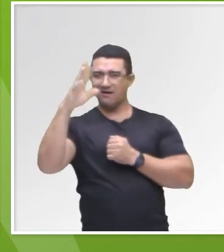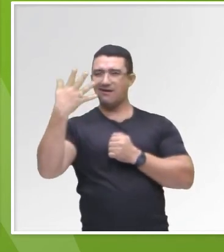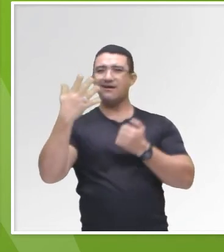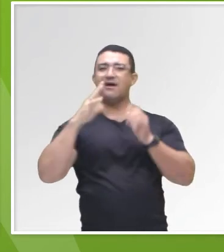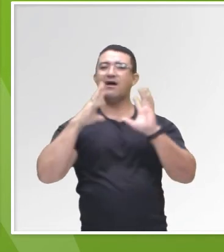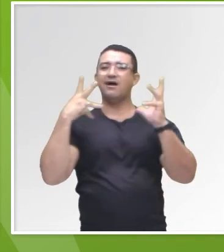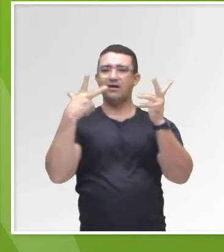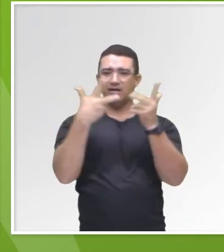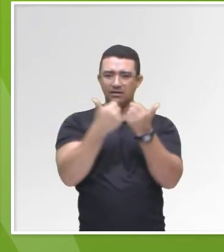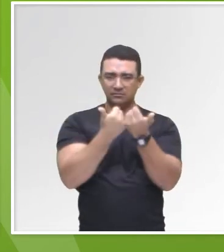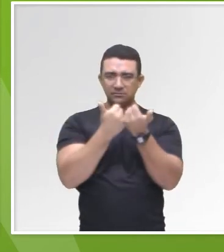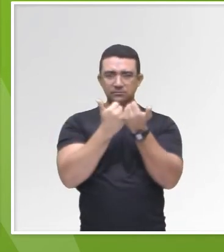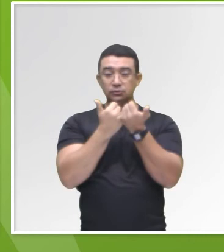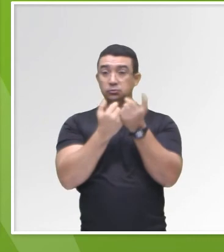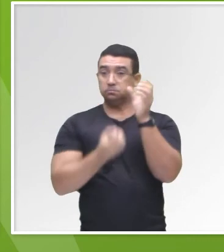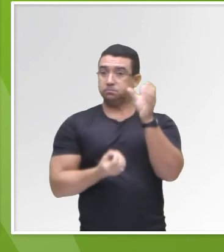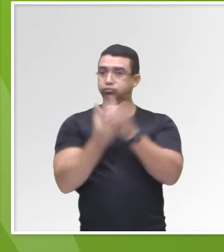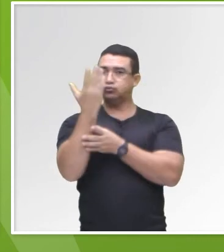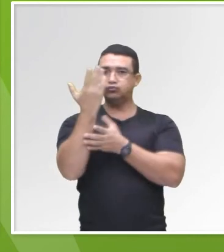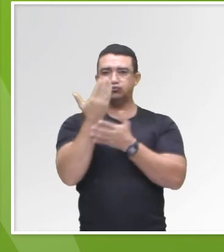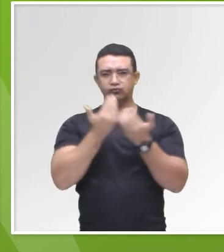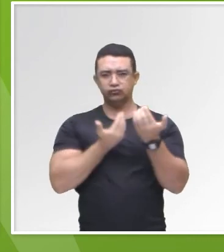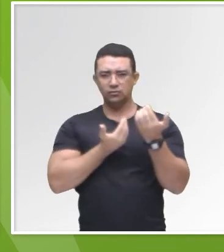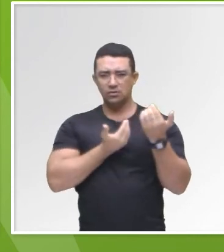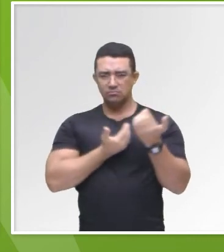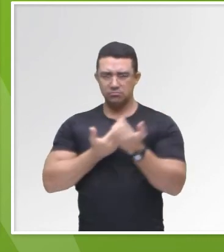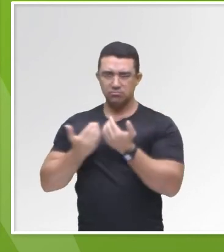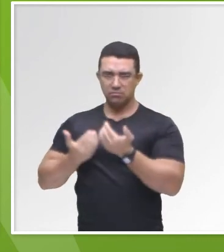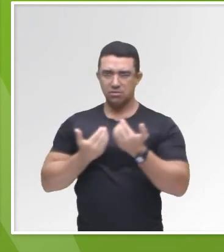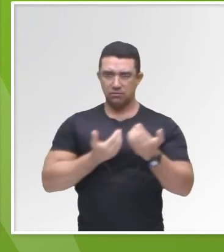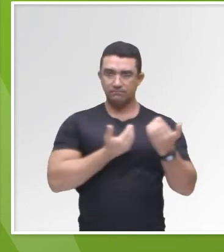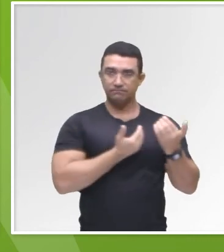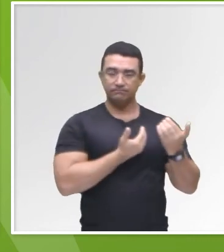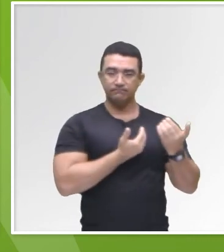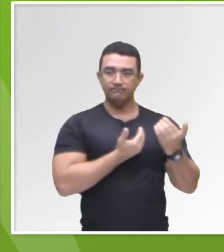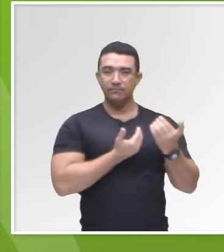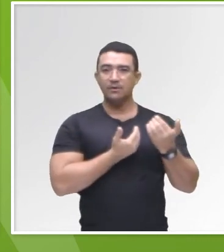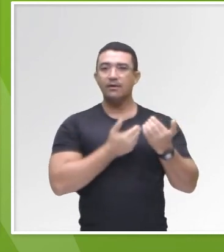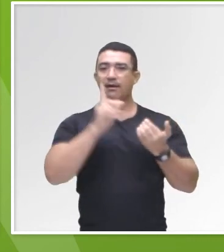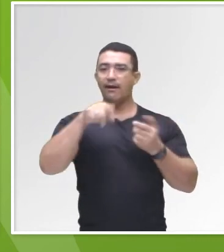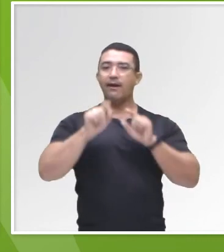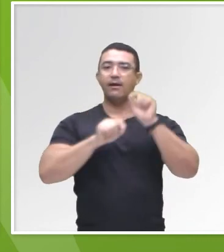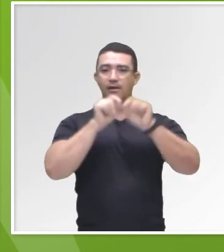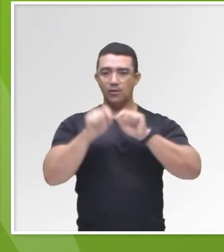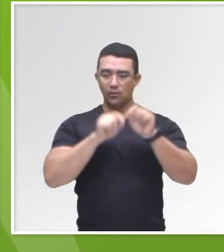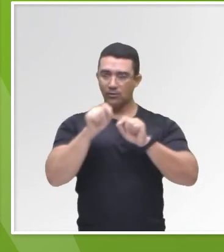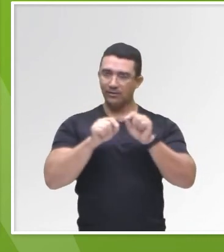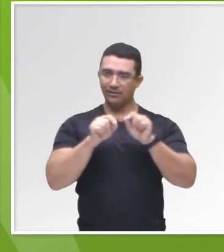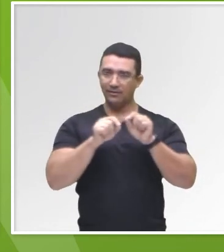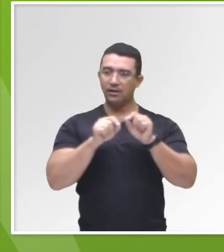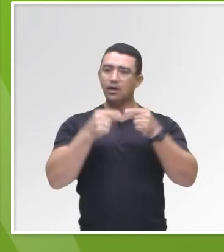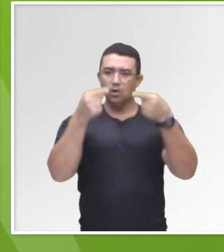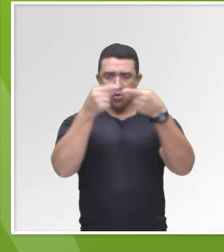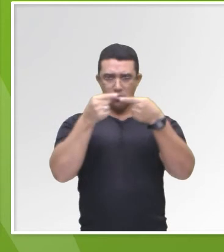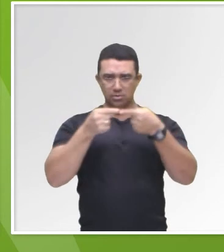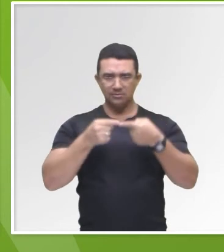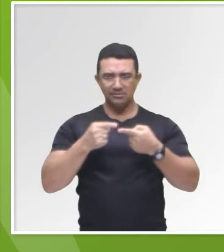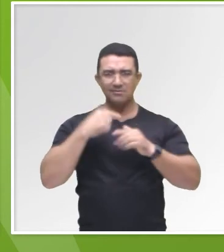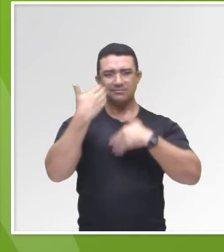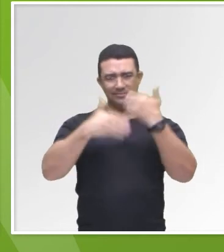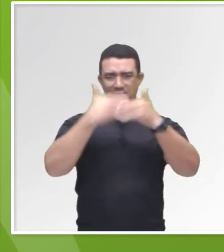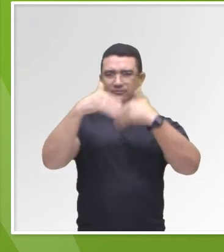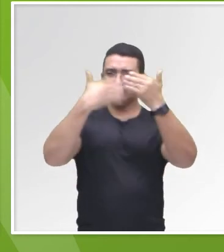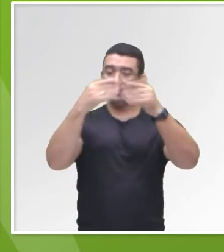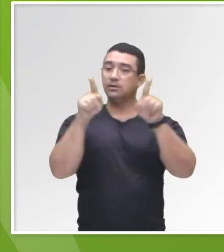formar, né, o feto ali com algumas semanas, por exemplo, que é a fase que está relacionada com o desenvolvimento. Temos